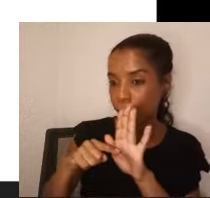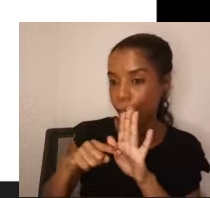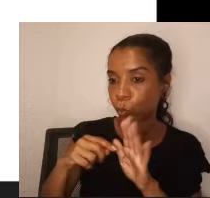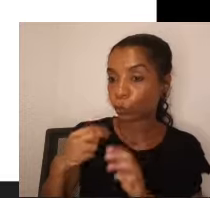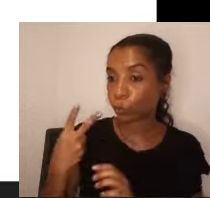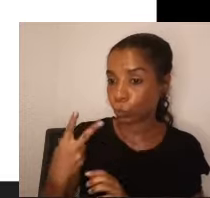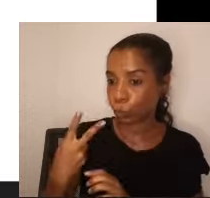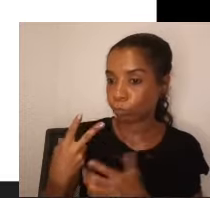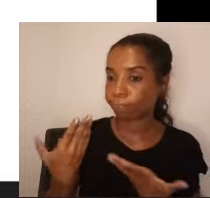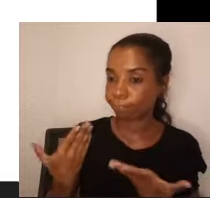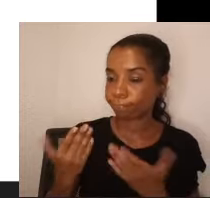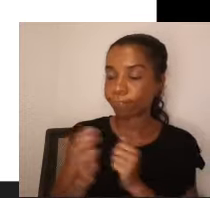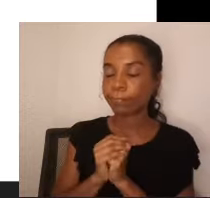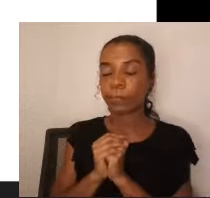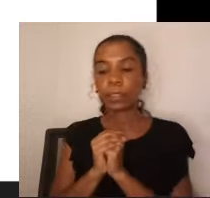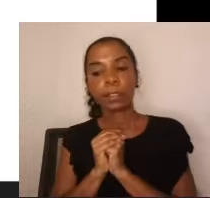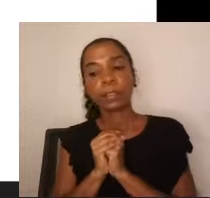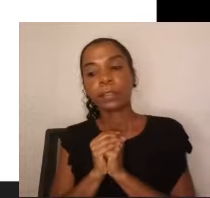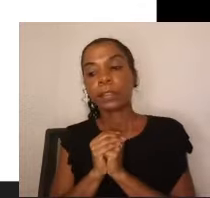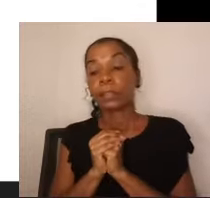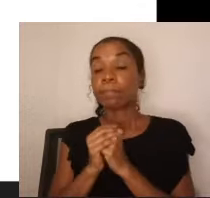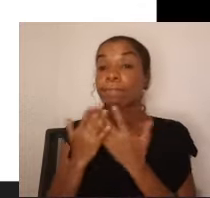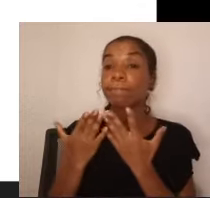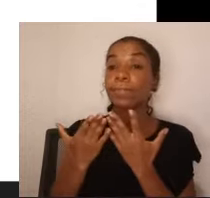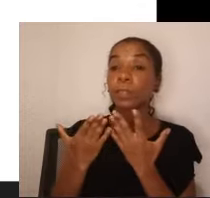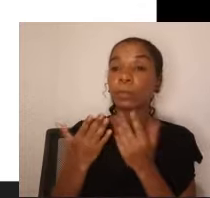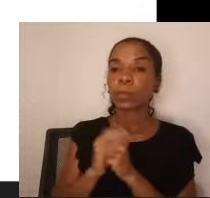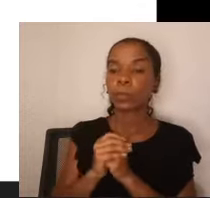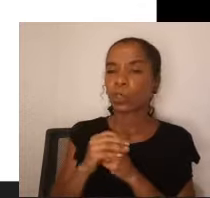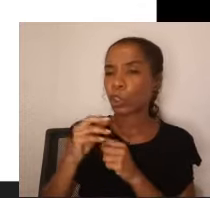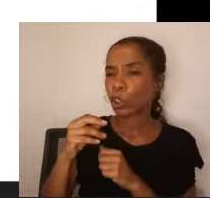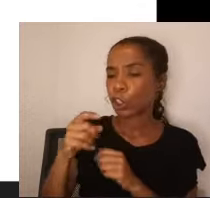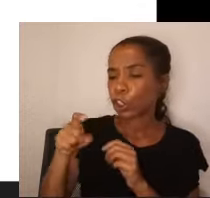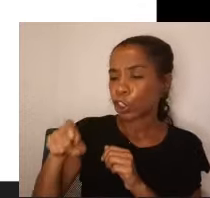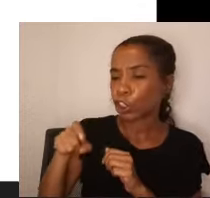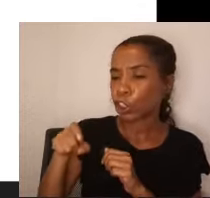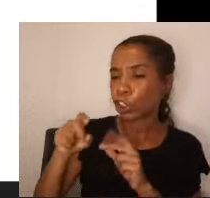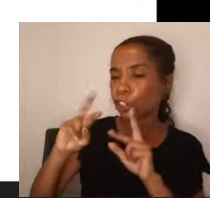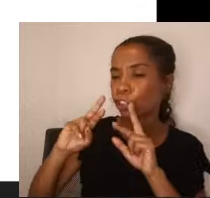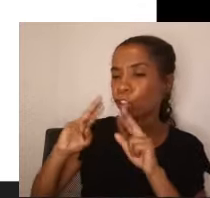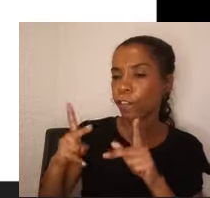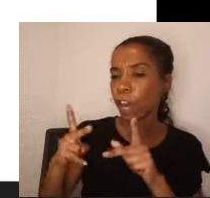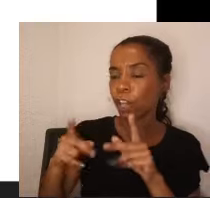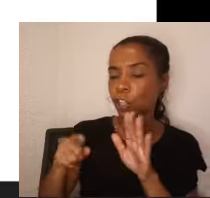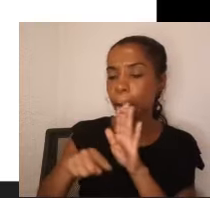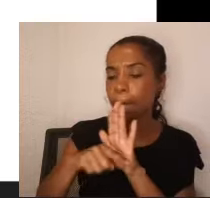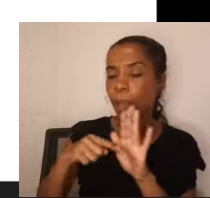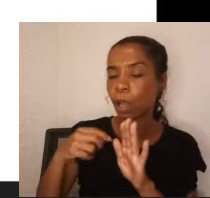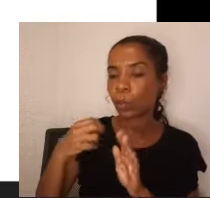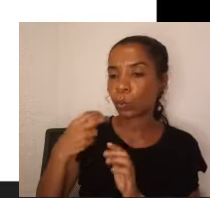Ora, quando x é diferente de menos 2, a função